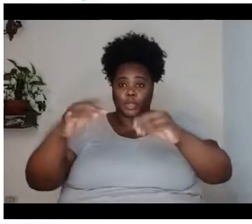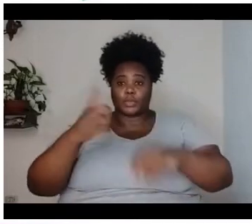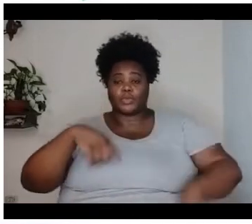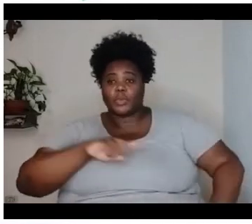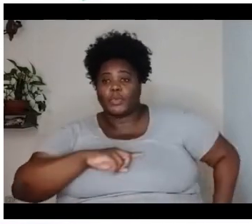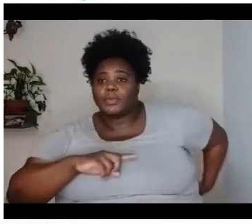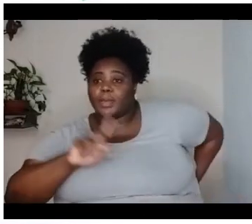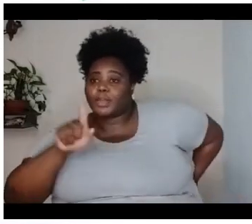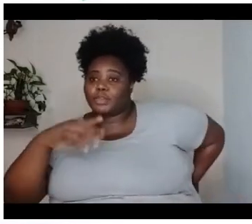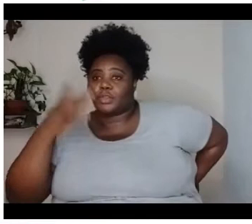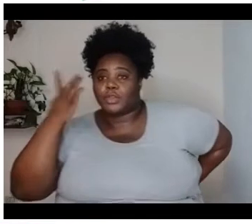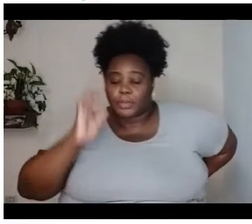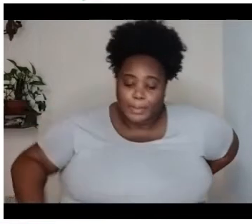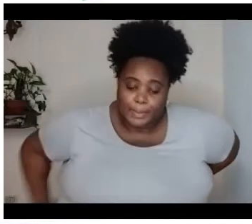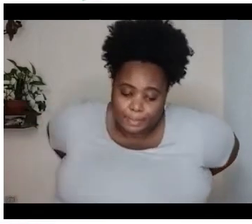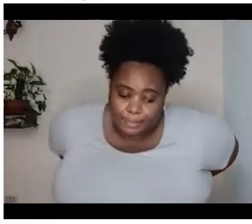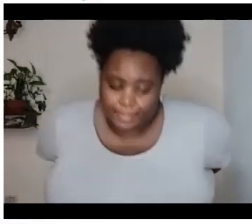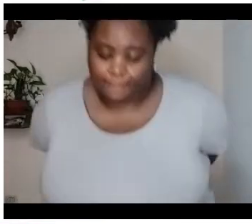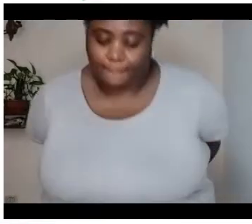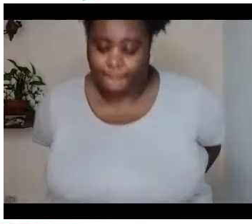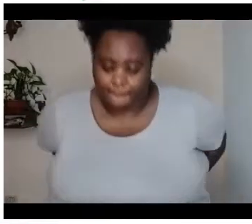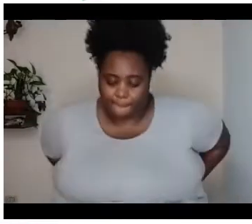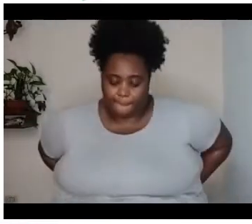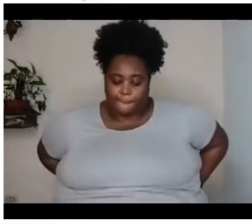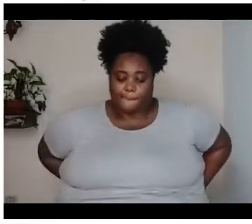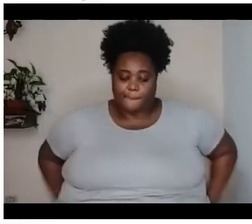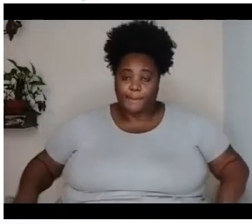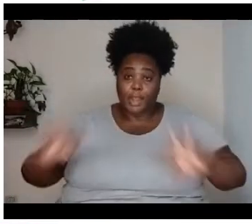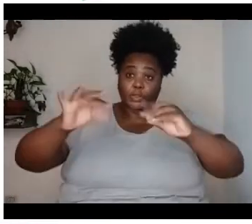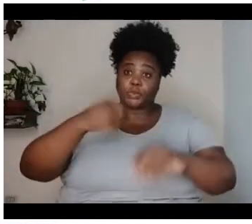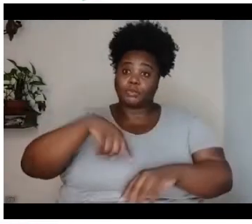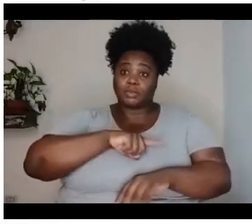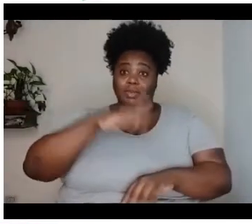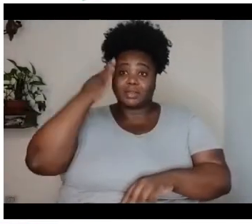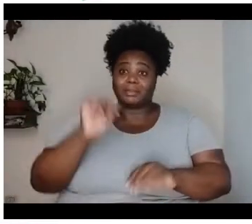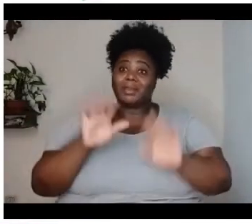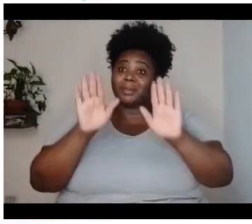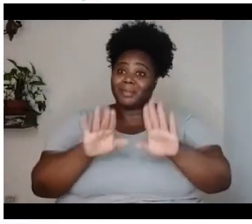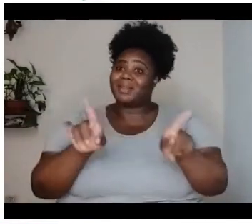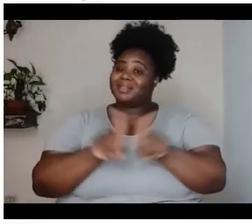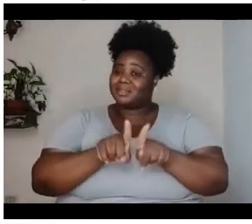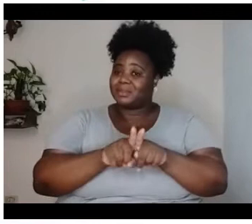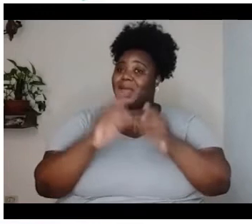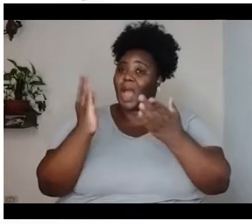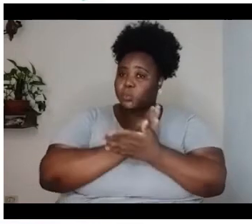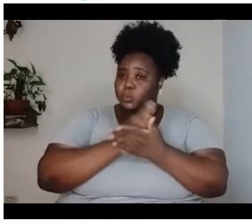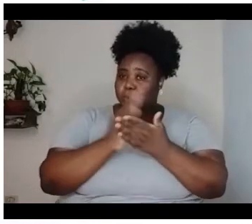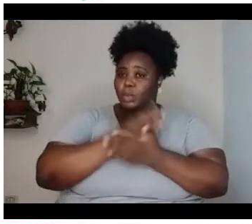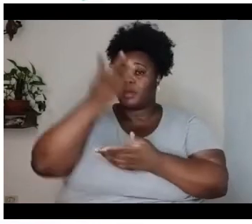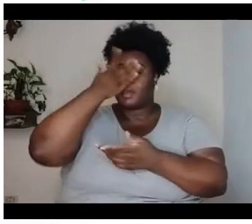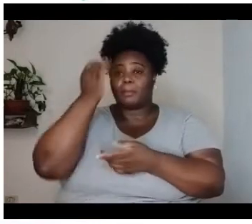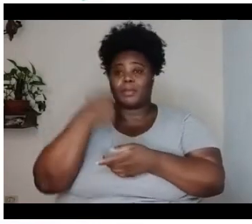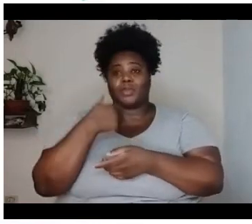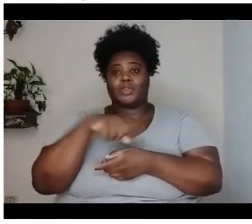é unânime na nossa área, sabemos disso, né? Mas até mesmo por algumas pessoas que